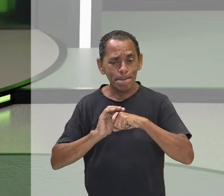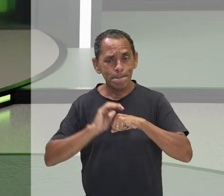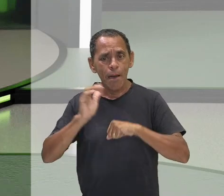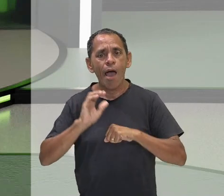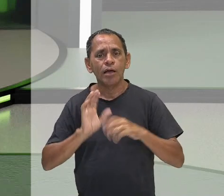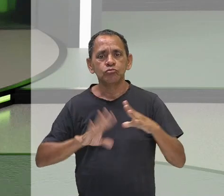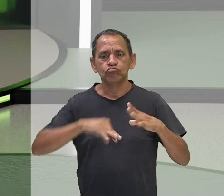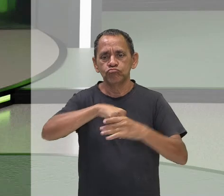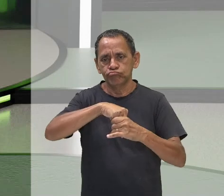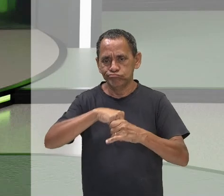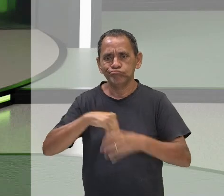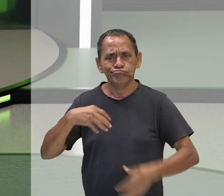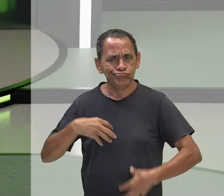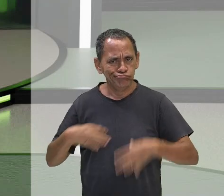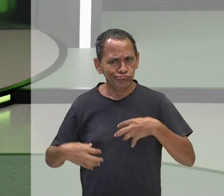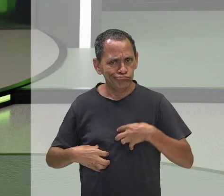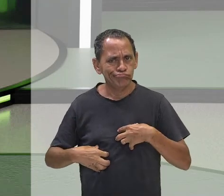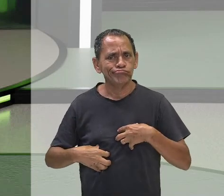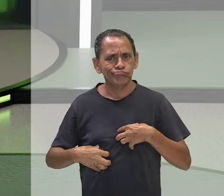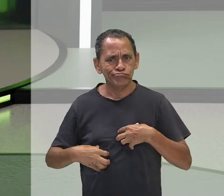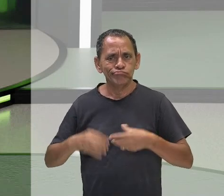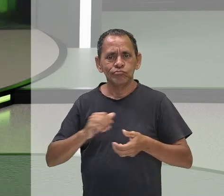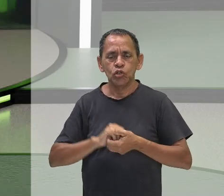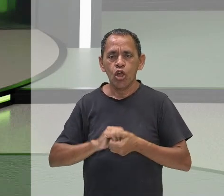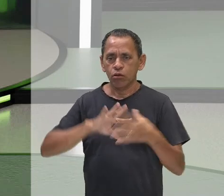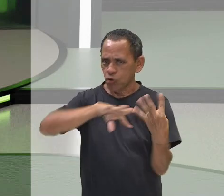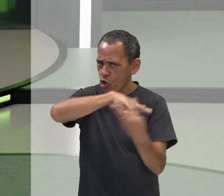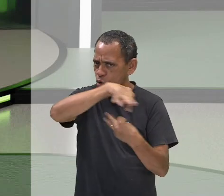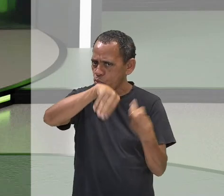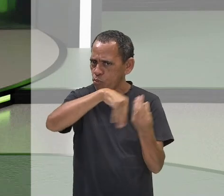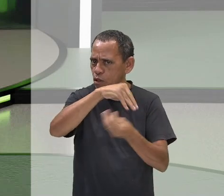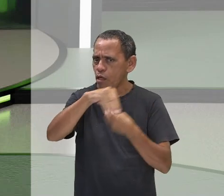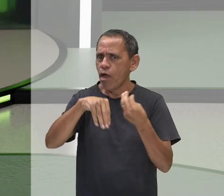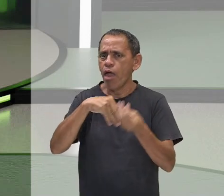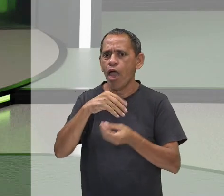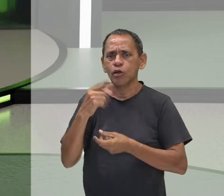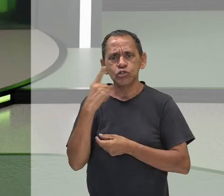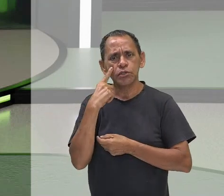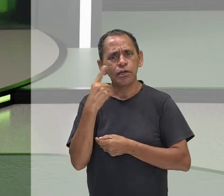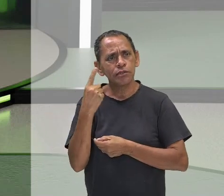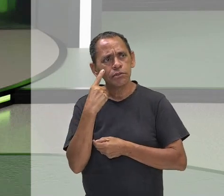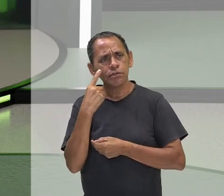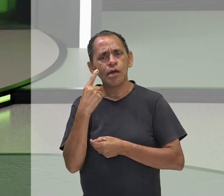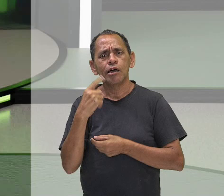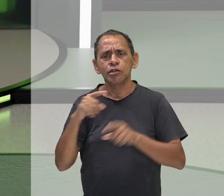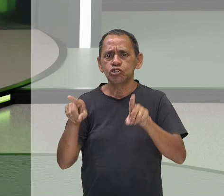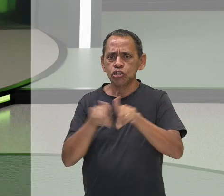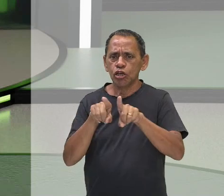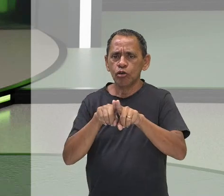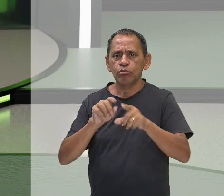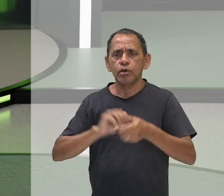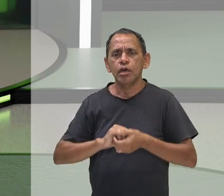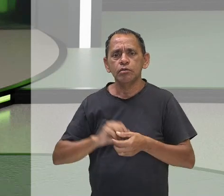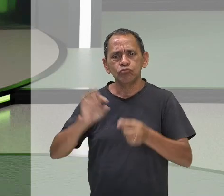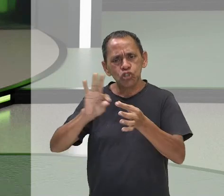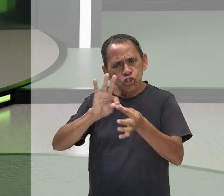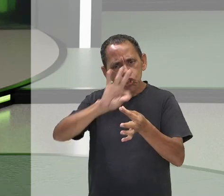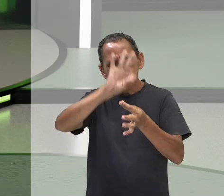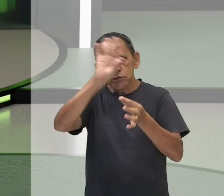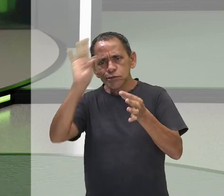sistema complexo e intrigante, regido por hormônios, ciclos e por um